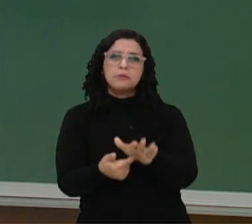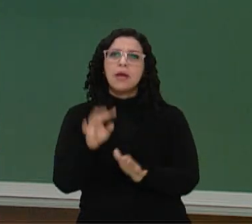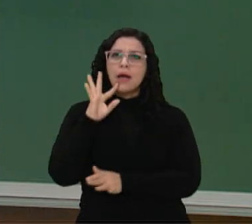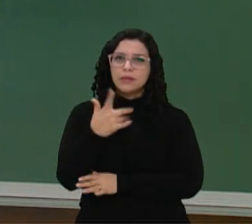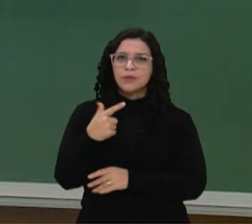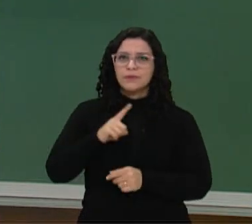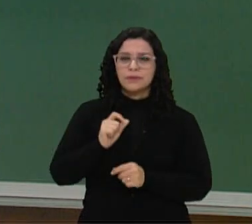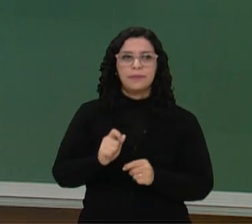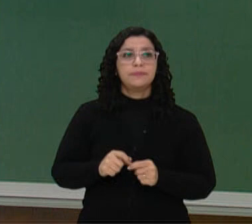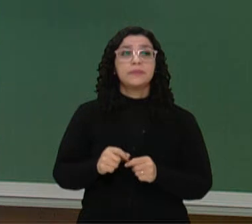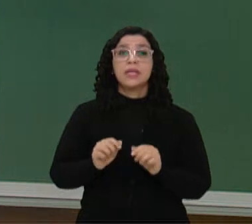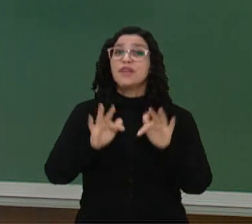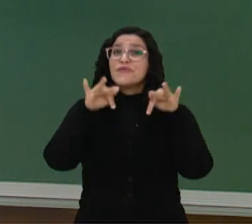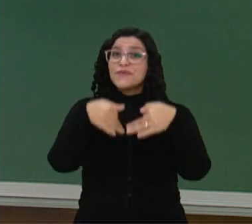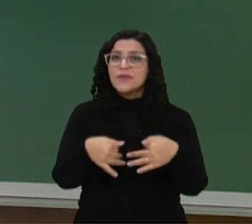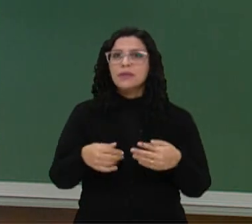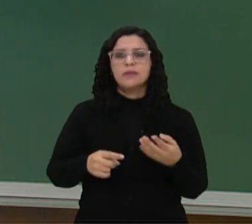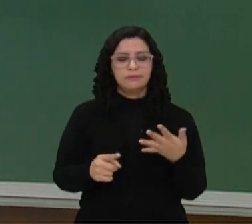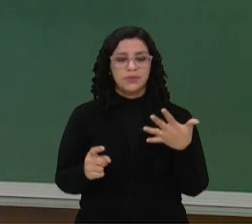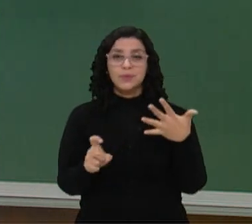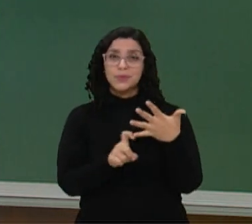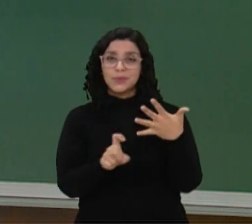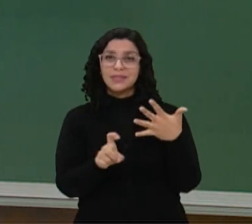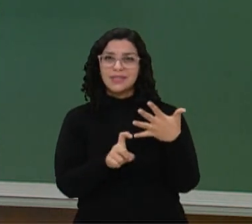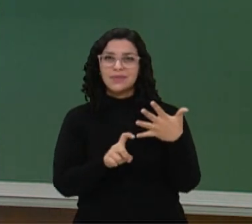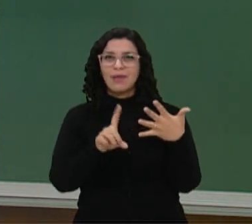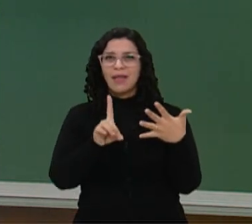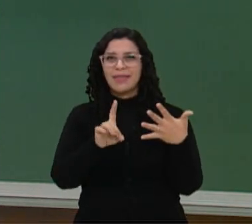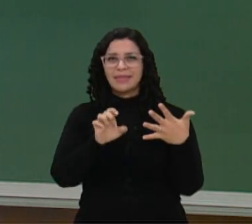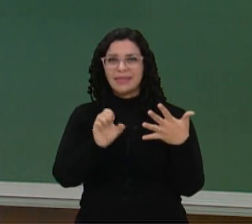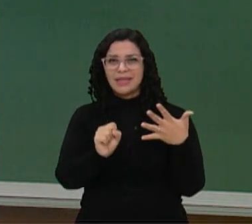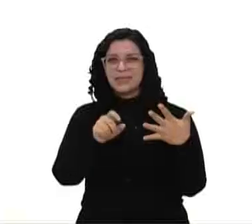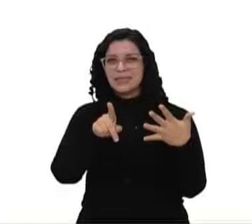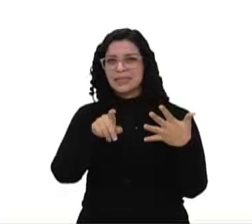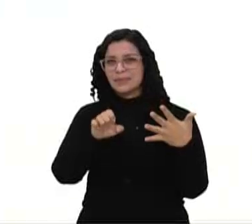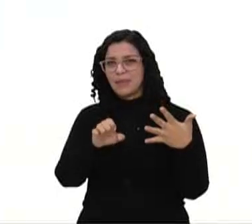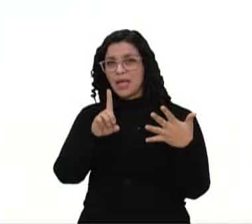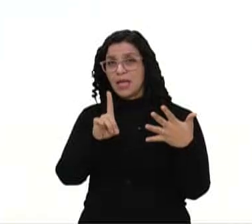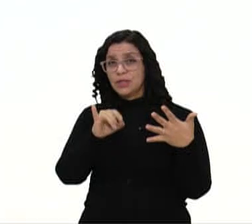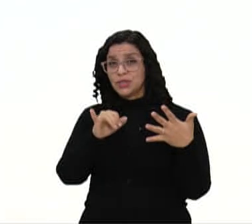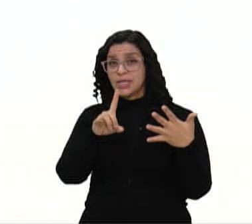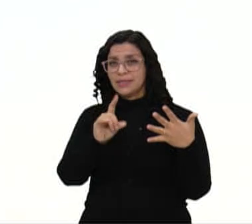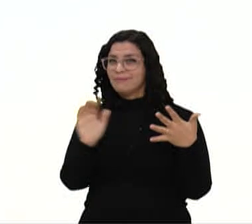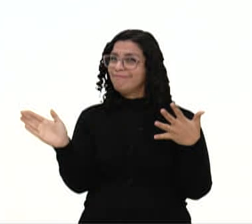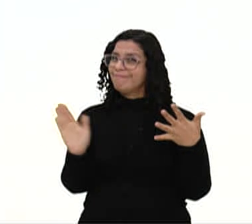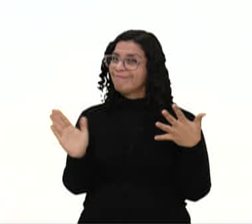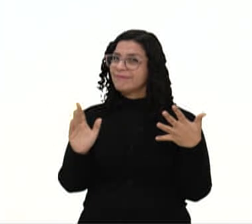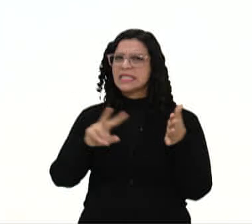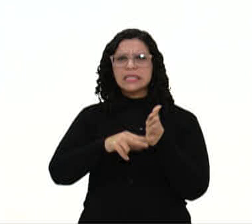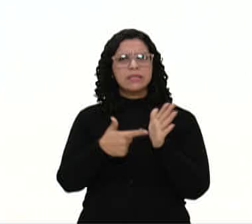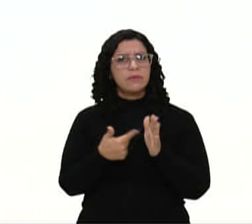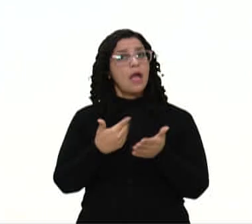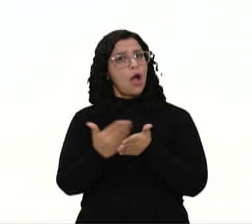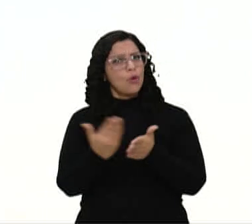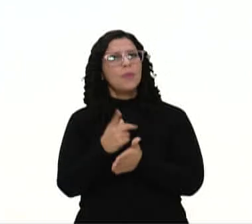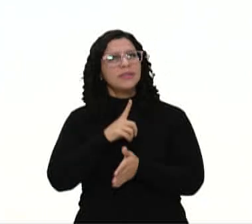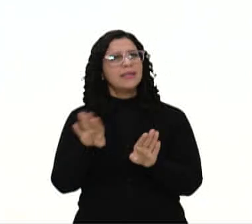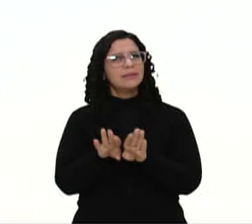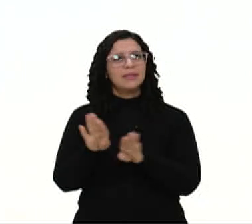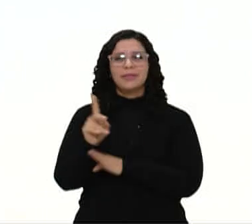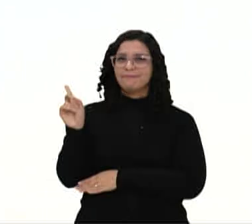apresentado. E por fim, às vezes não acontece de toda a carta apresentar, mas é possível que algumas tenham